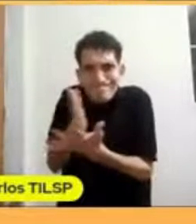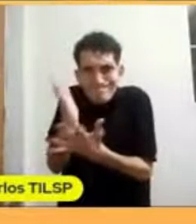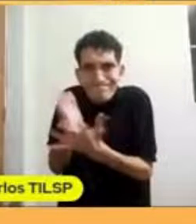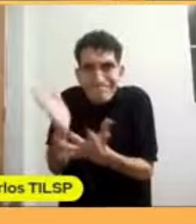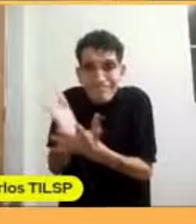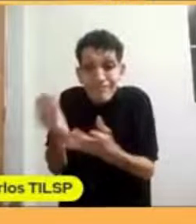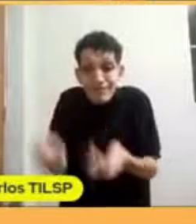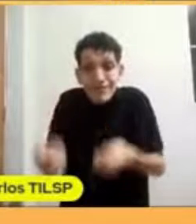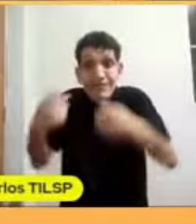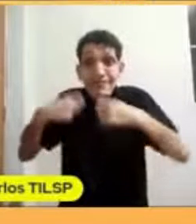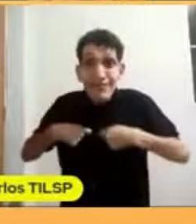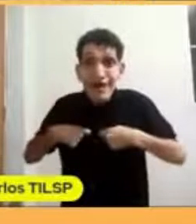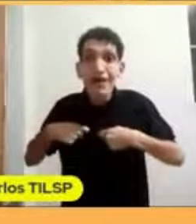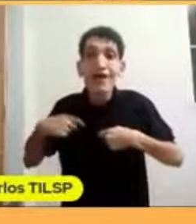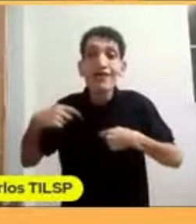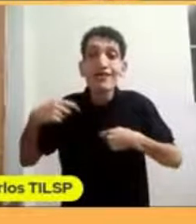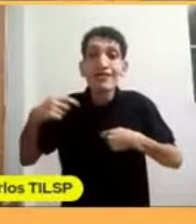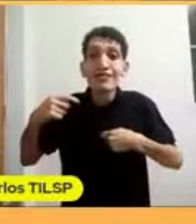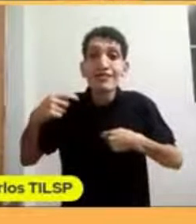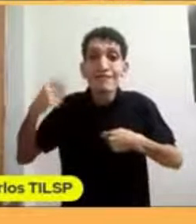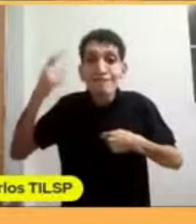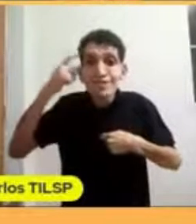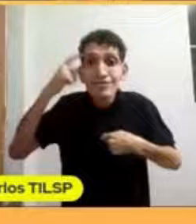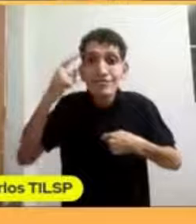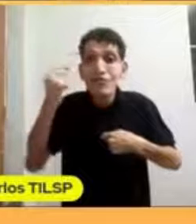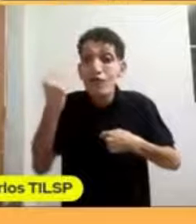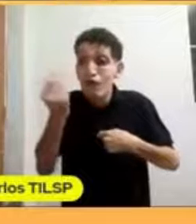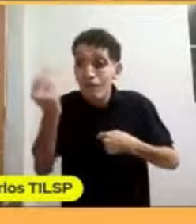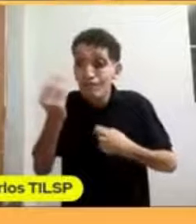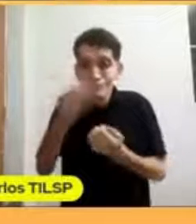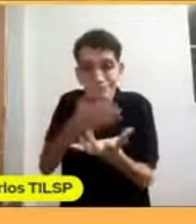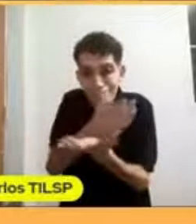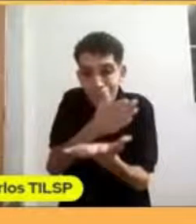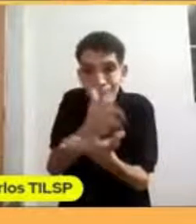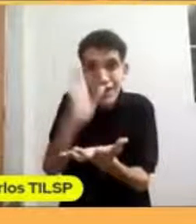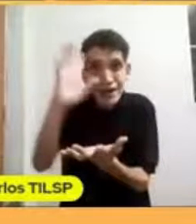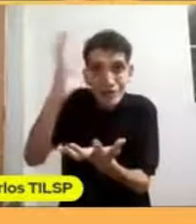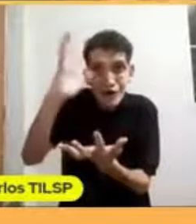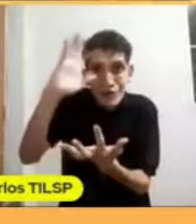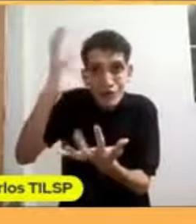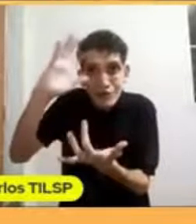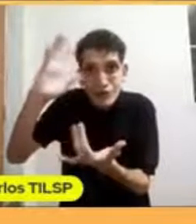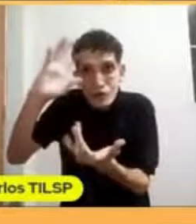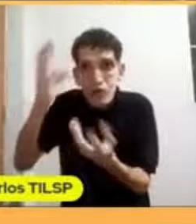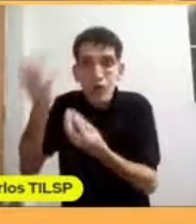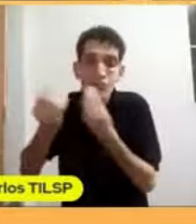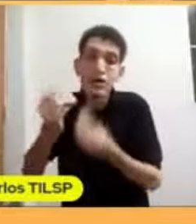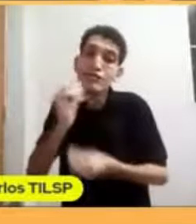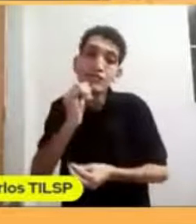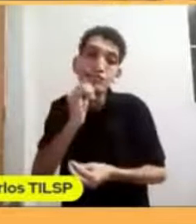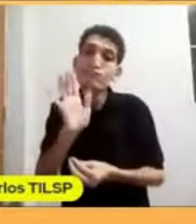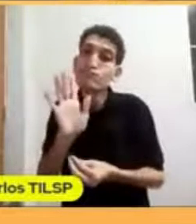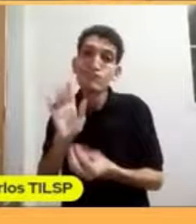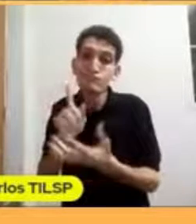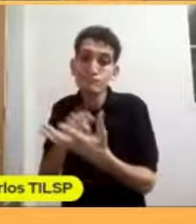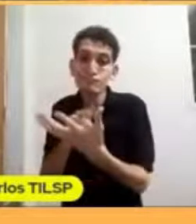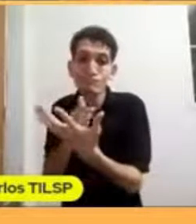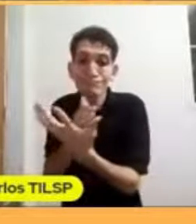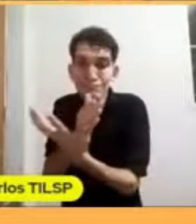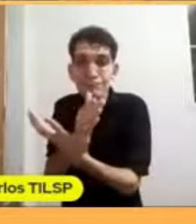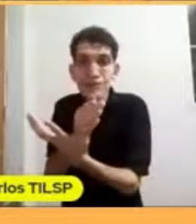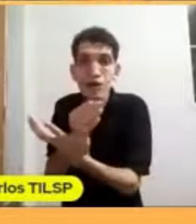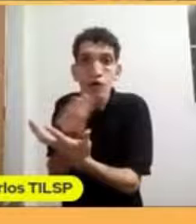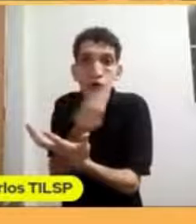a gente procure soluções. Mesmo se a gente procura uma solução, a gente procura